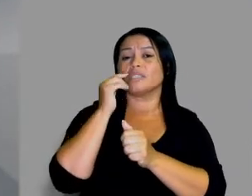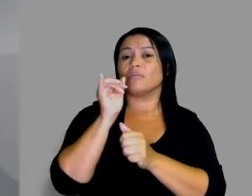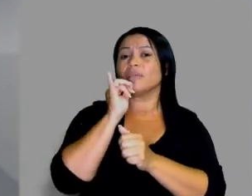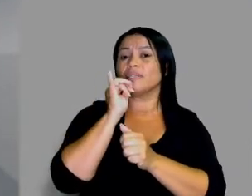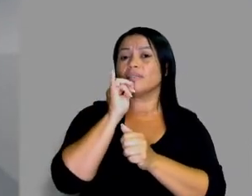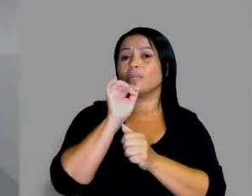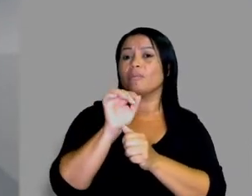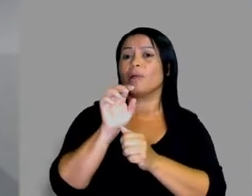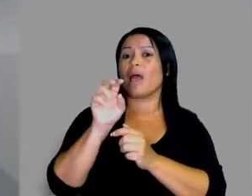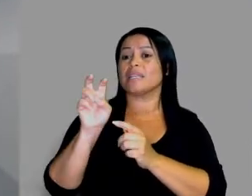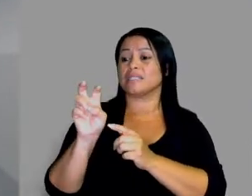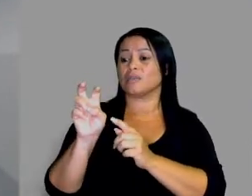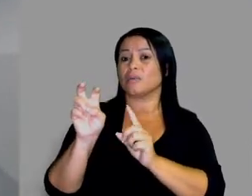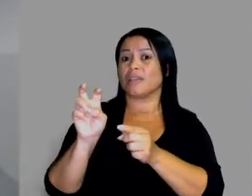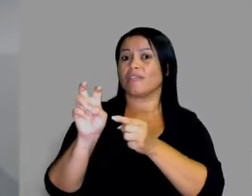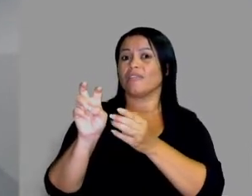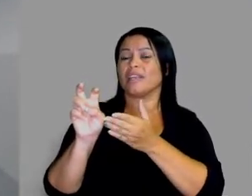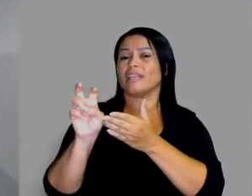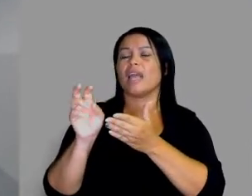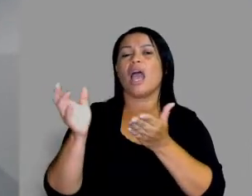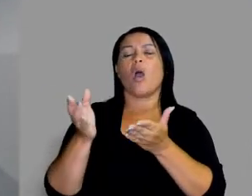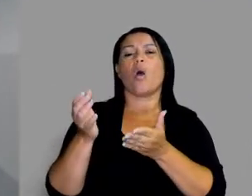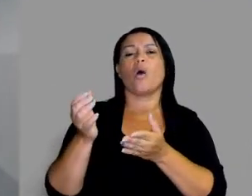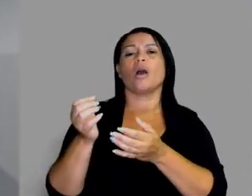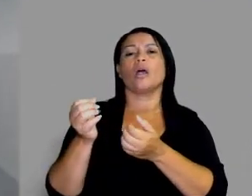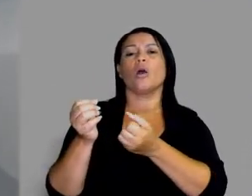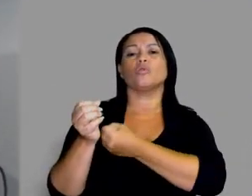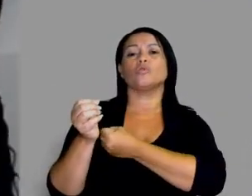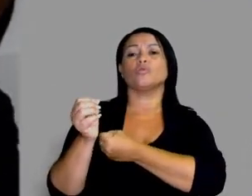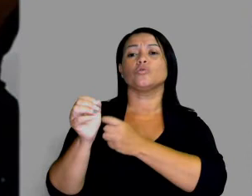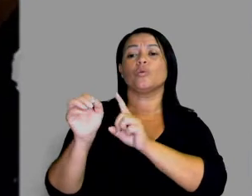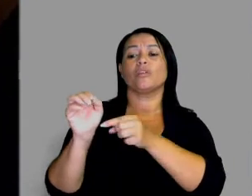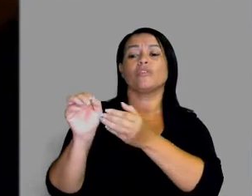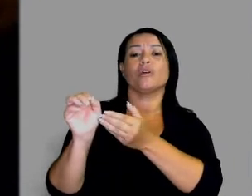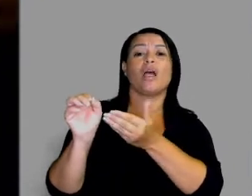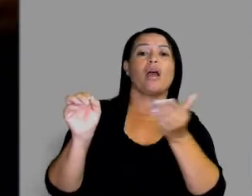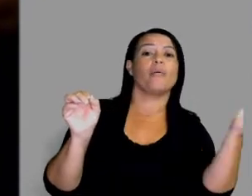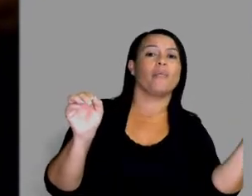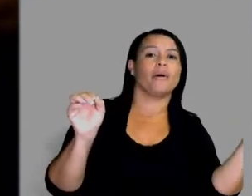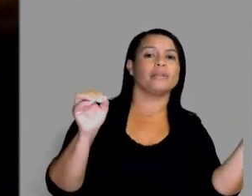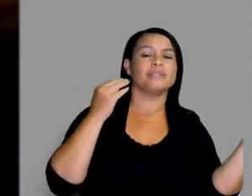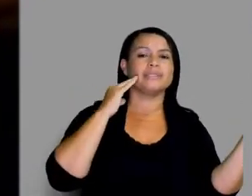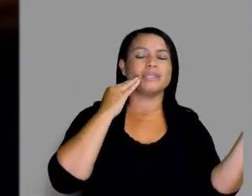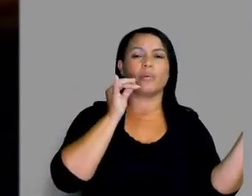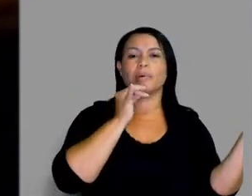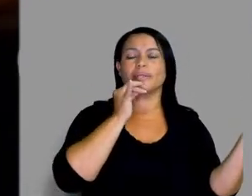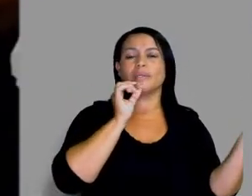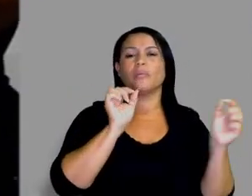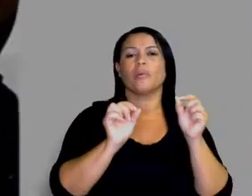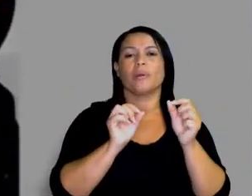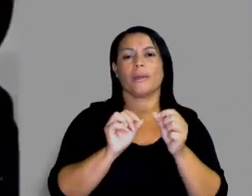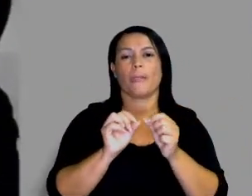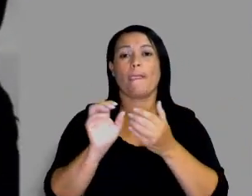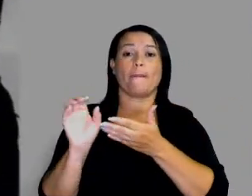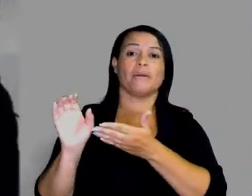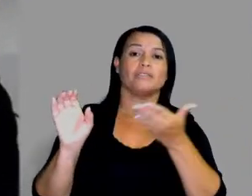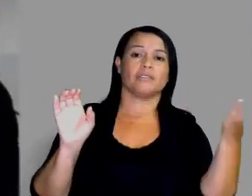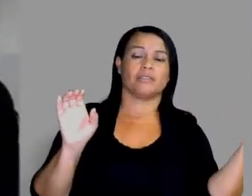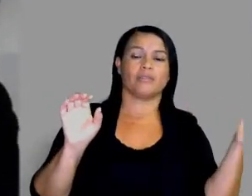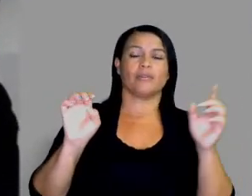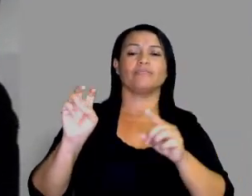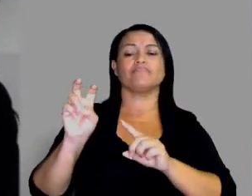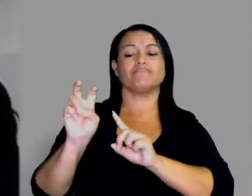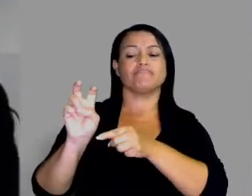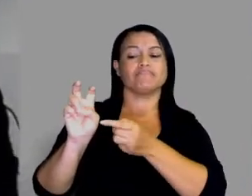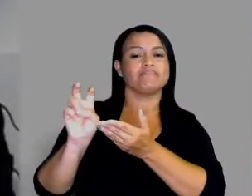frente da vírgula. Agora, vamos para os números que estão após a vírgula. Ou seja, à esquerda